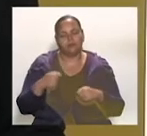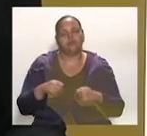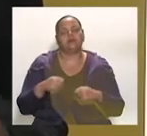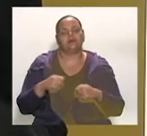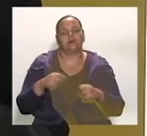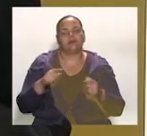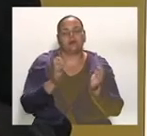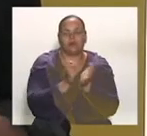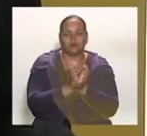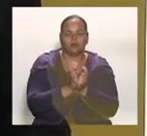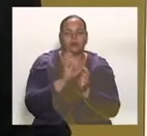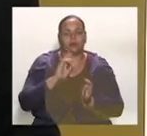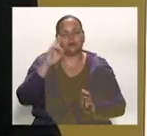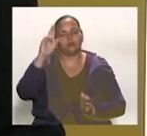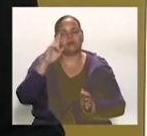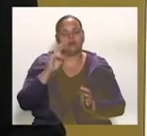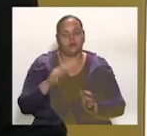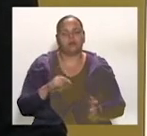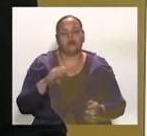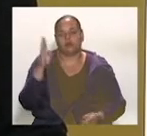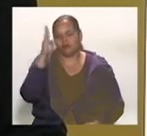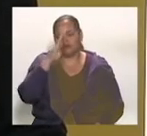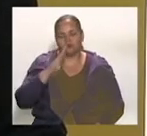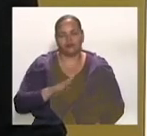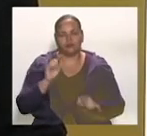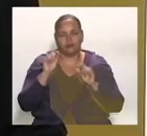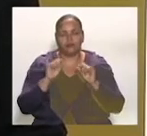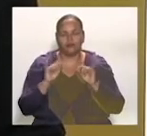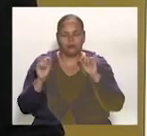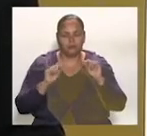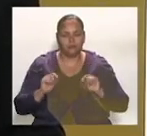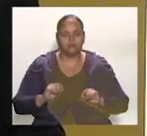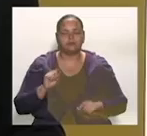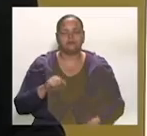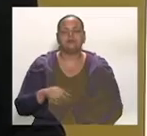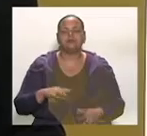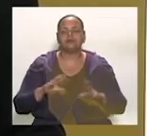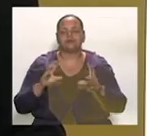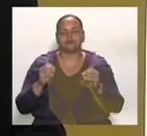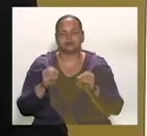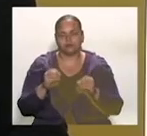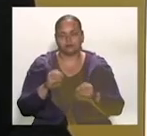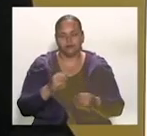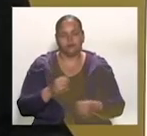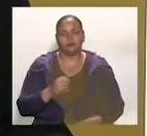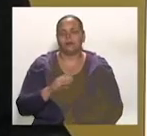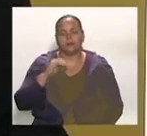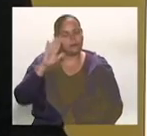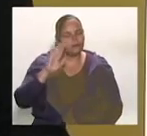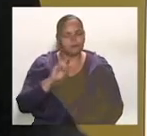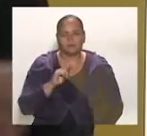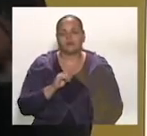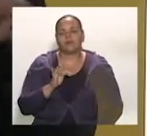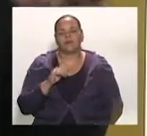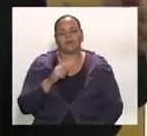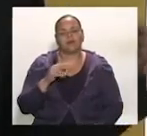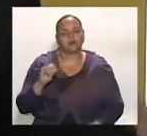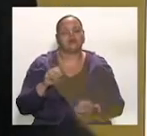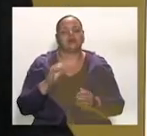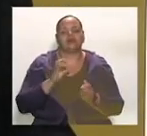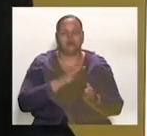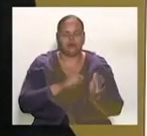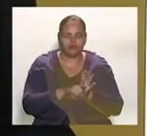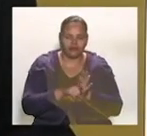realmente. Mas eu concordo com o professor, tem que haver uma agência reguladora e uma entidade nacional que